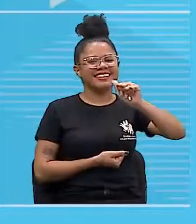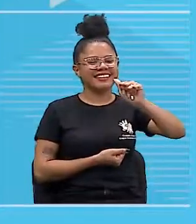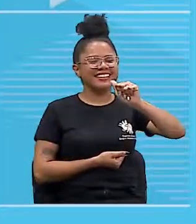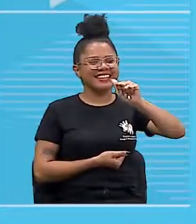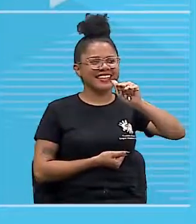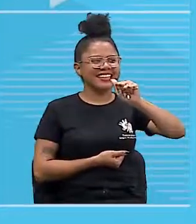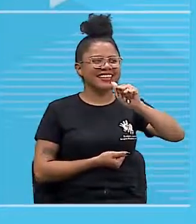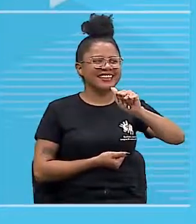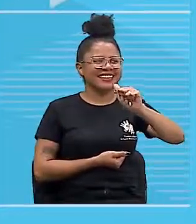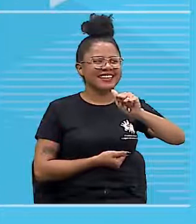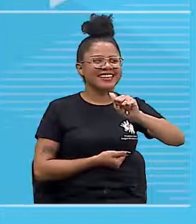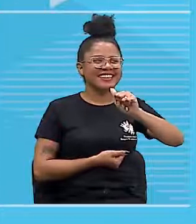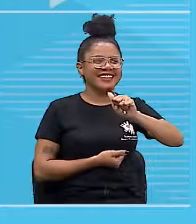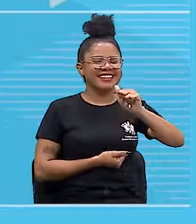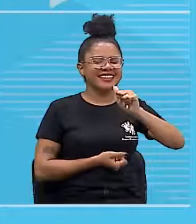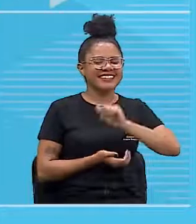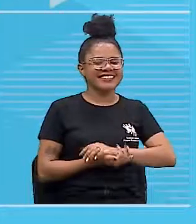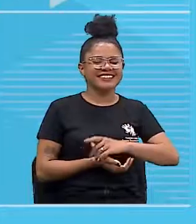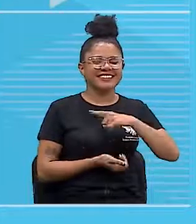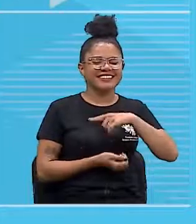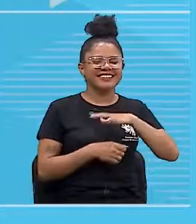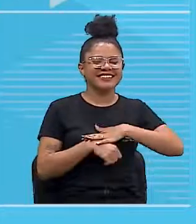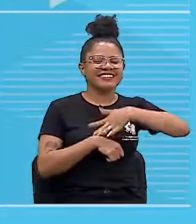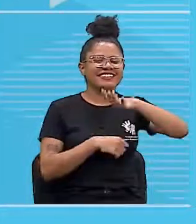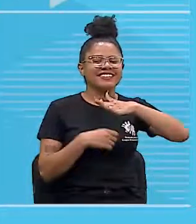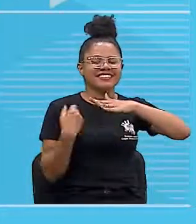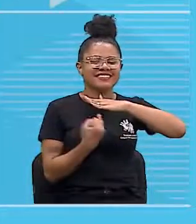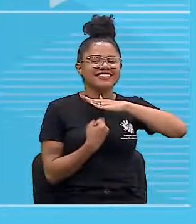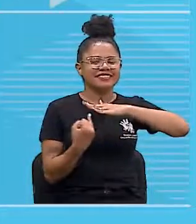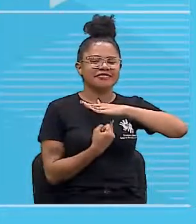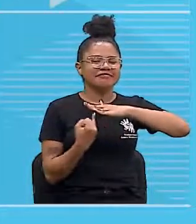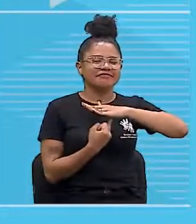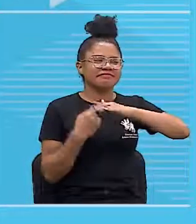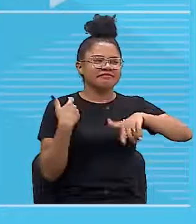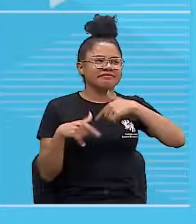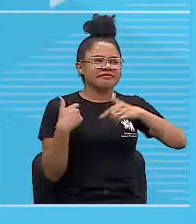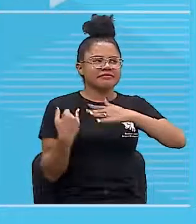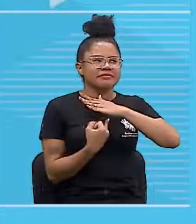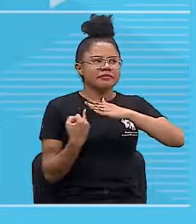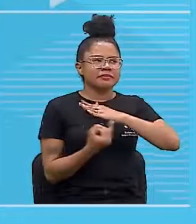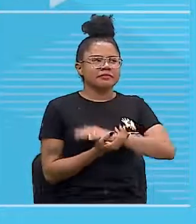tivemos o aumento da informalidade bebê